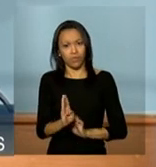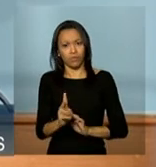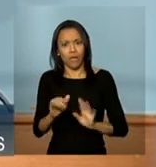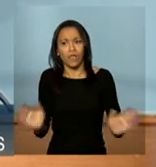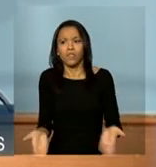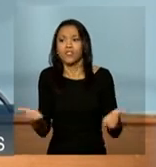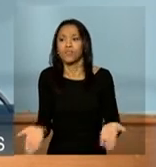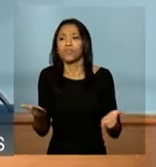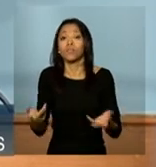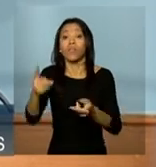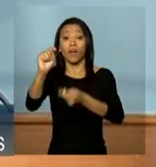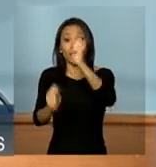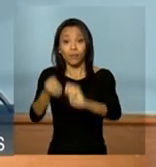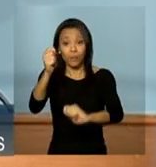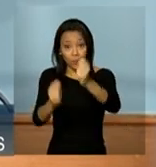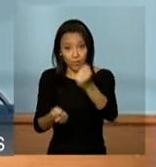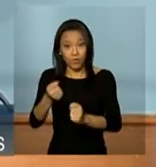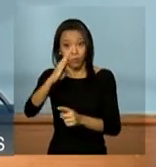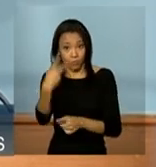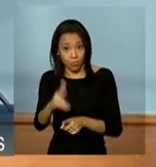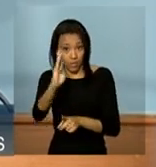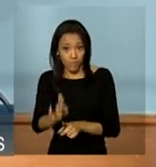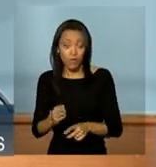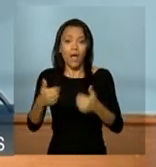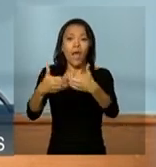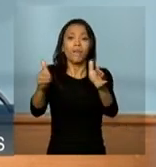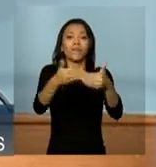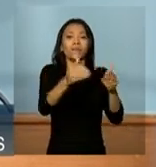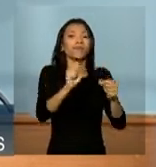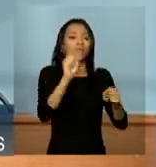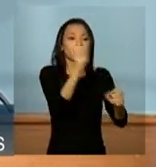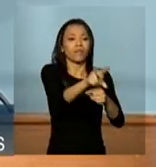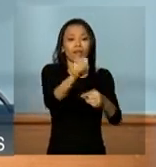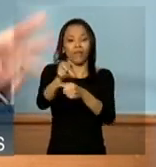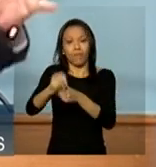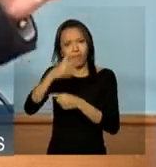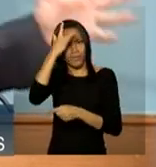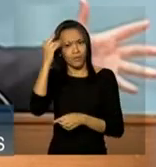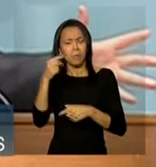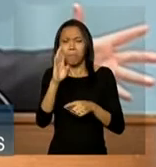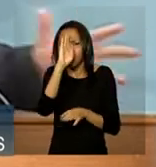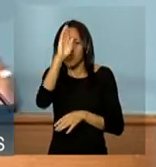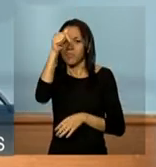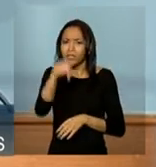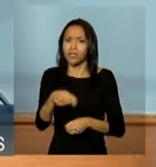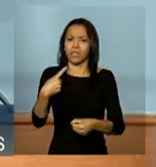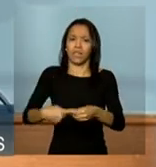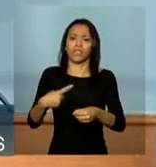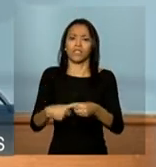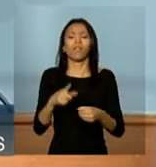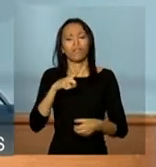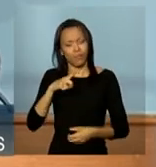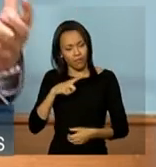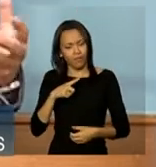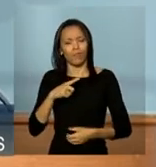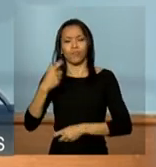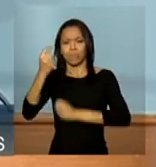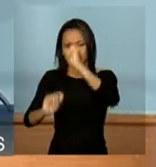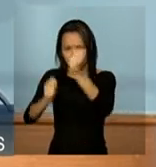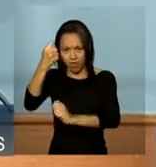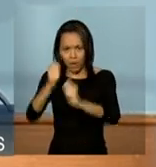indústria brasileira, gerando empregos para os trabalhadores brasileiros, inclusive aqui em Caxias do Sul. Nós temos empresa que